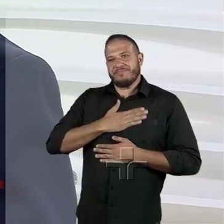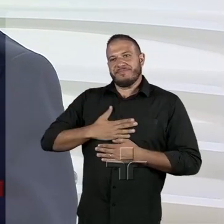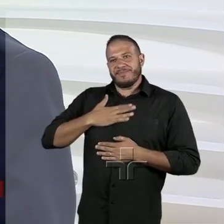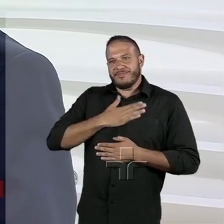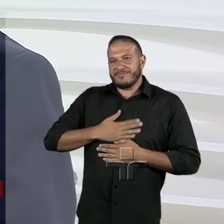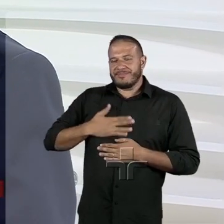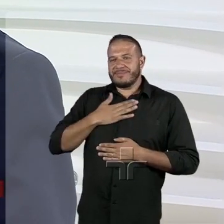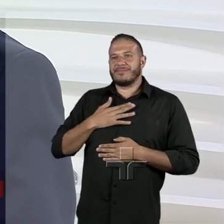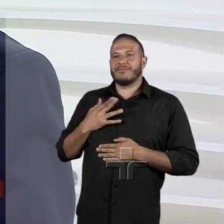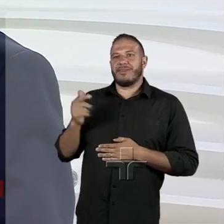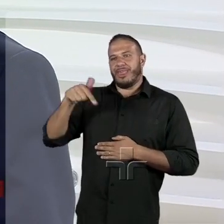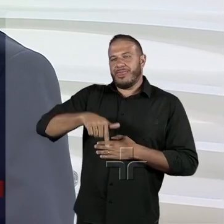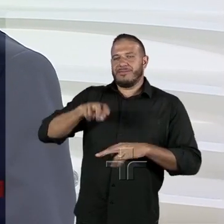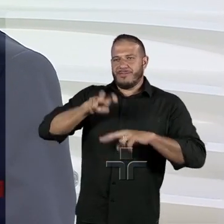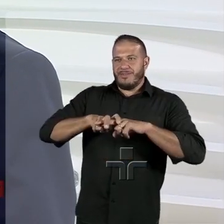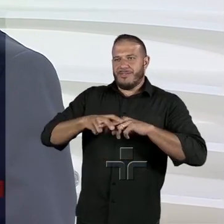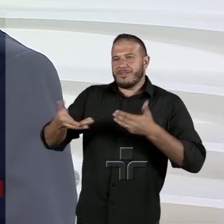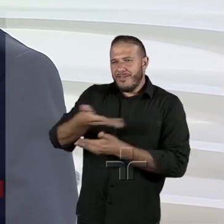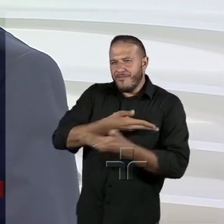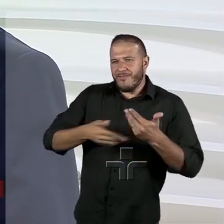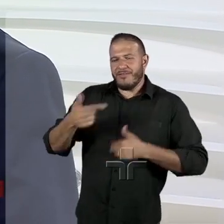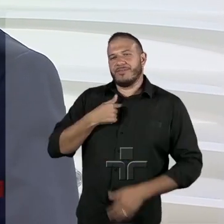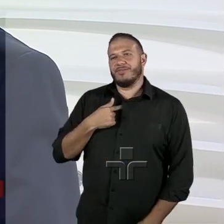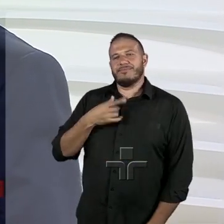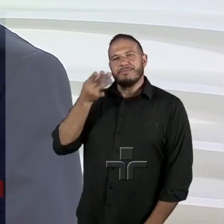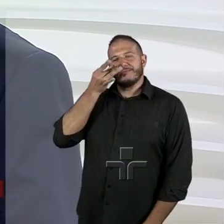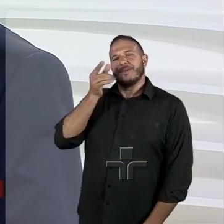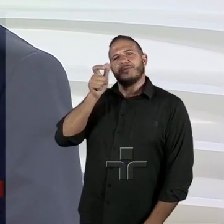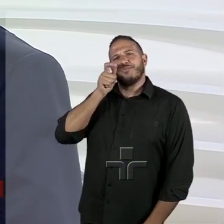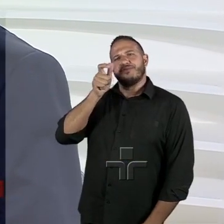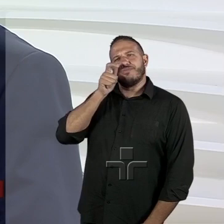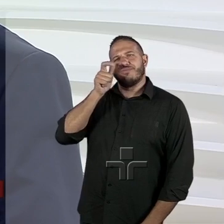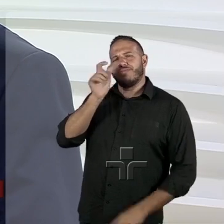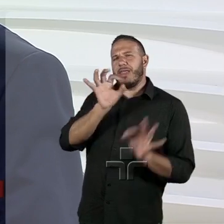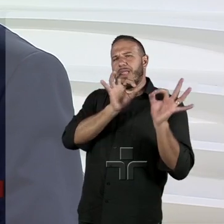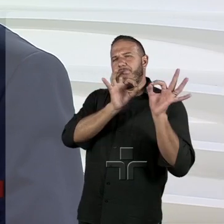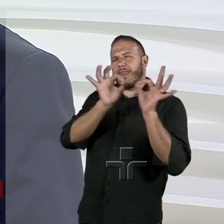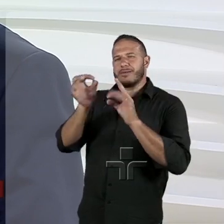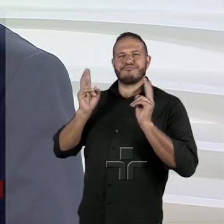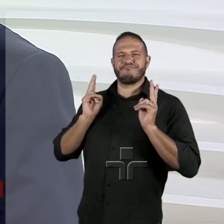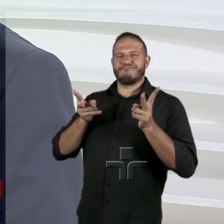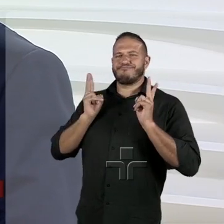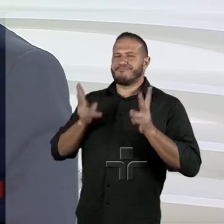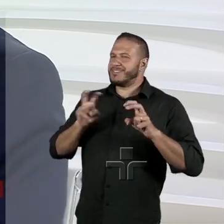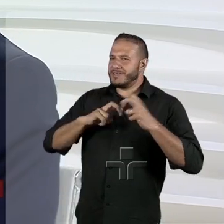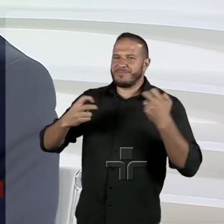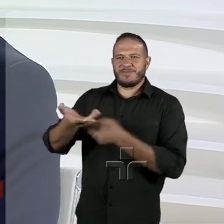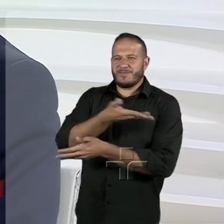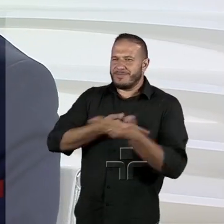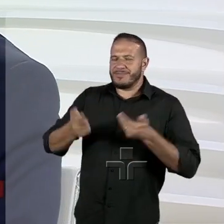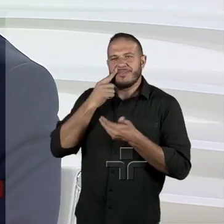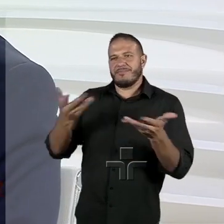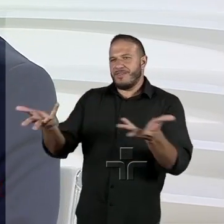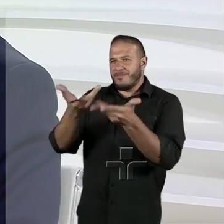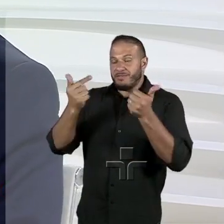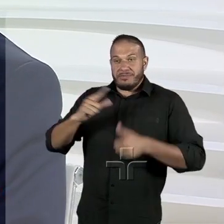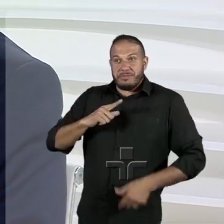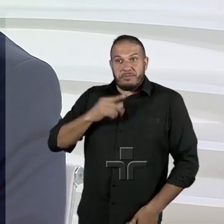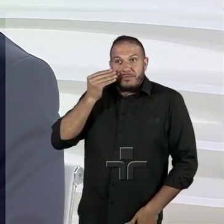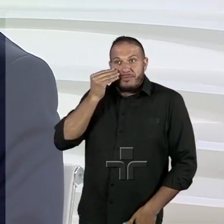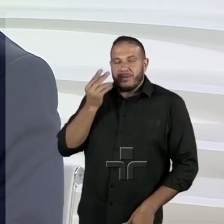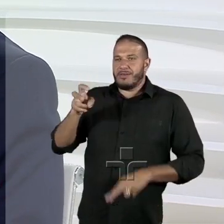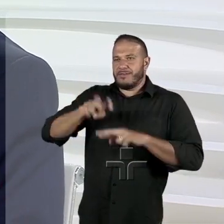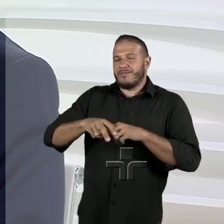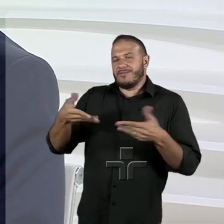vir no Roda Viva. Eu que sou um telespectador que sempre acompanha este programa maravilhoso, poder ter a oportunidade de falar